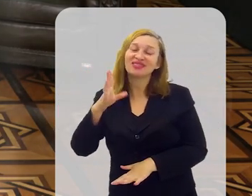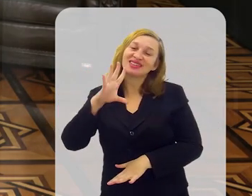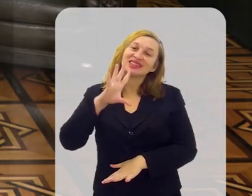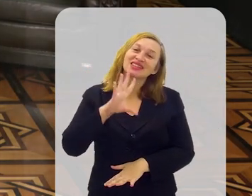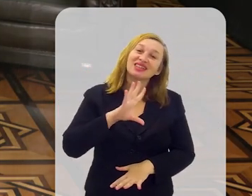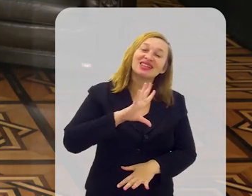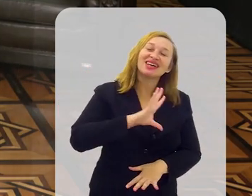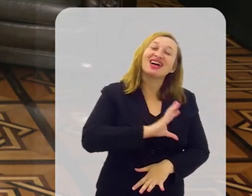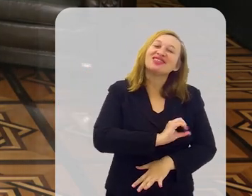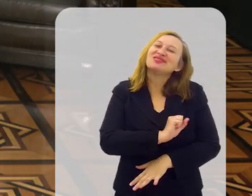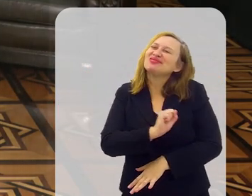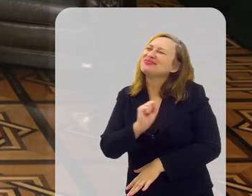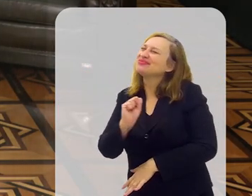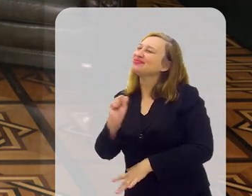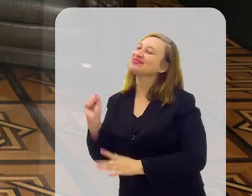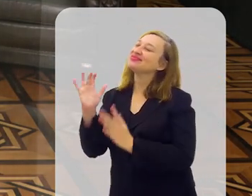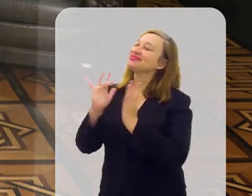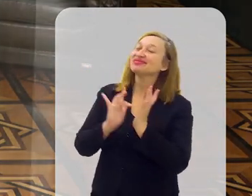que há